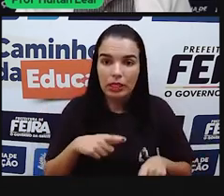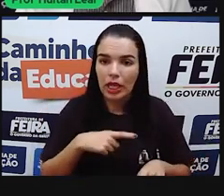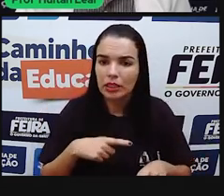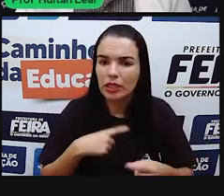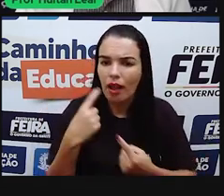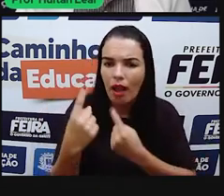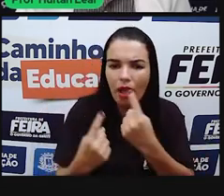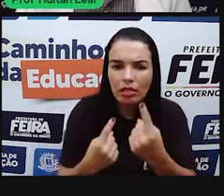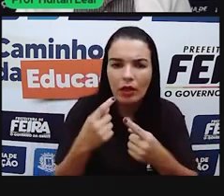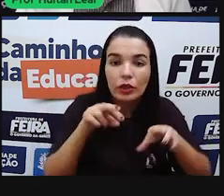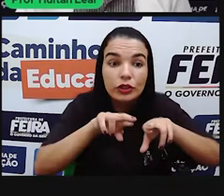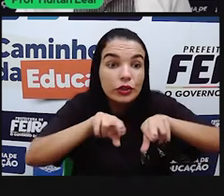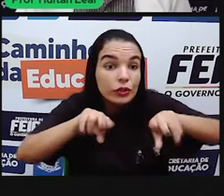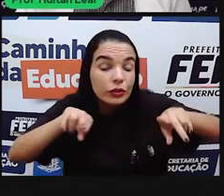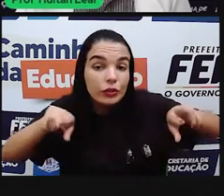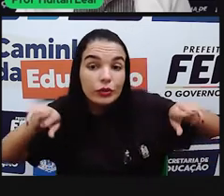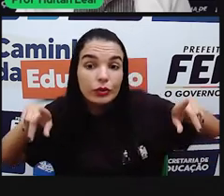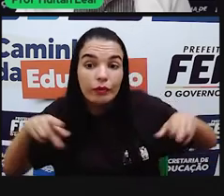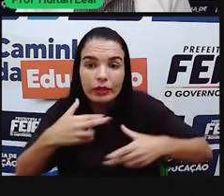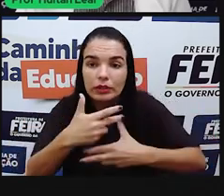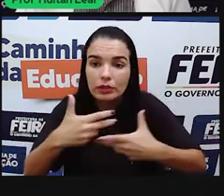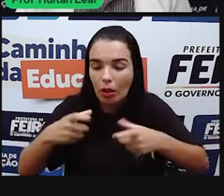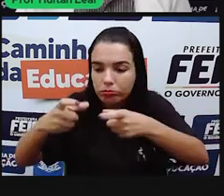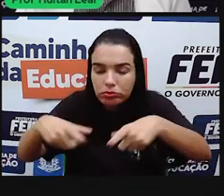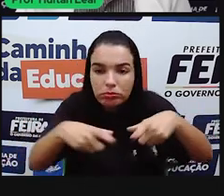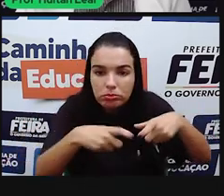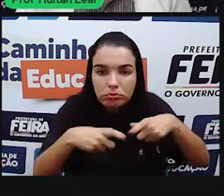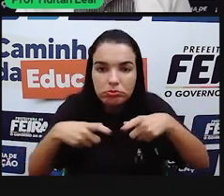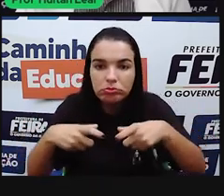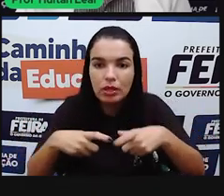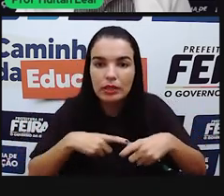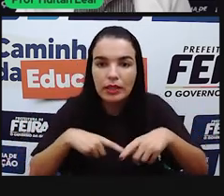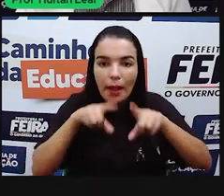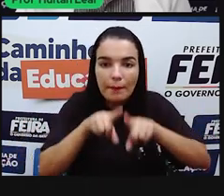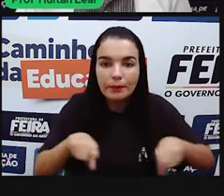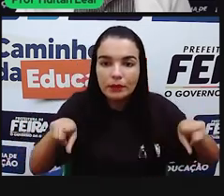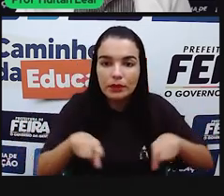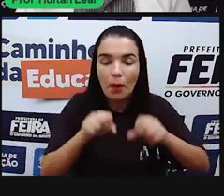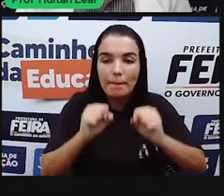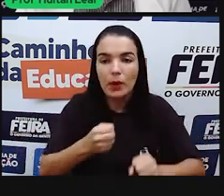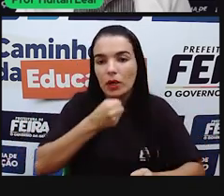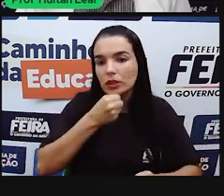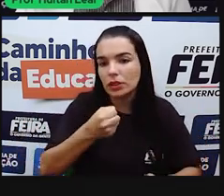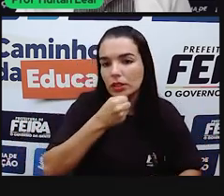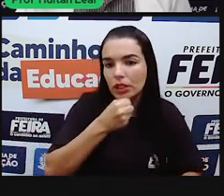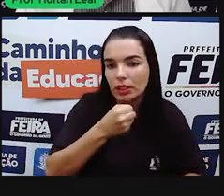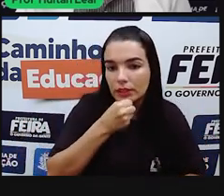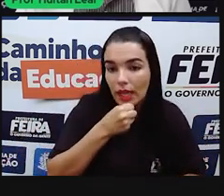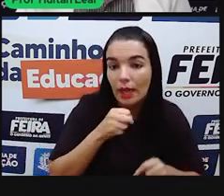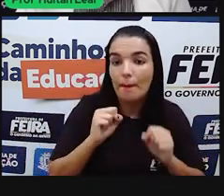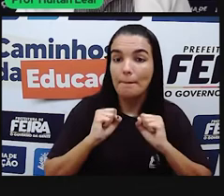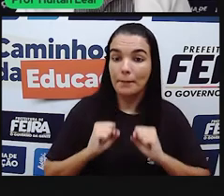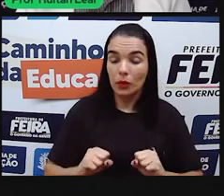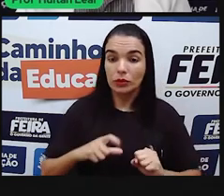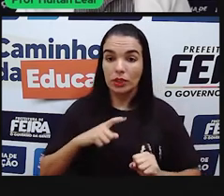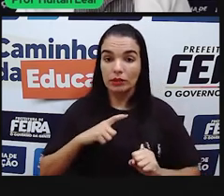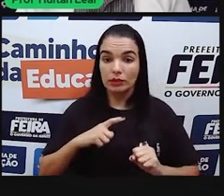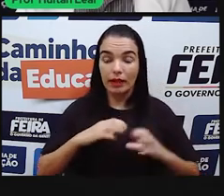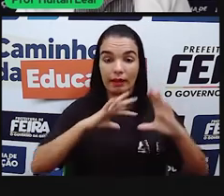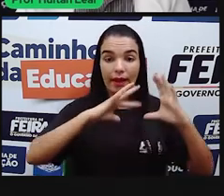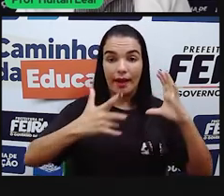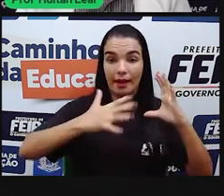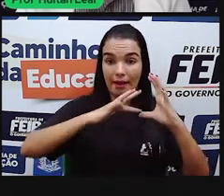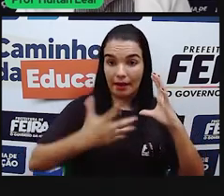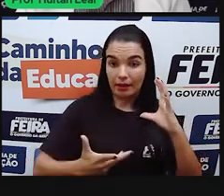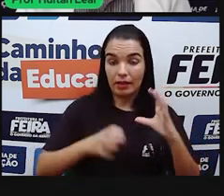diversas modalidades de composição musical para ser cantada, de caráter erudito, que é aquele que a gente chama